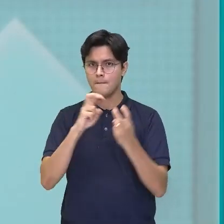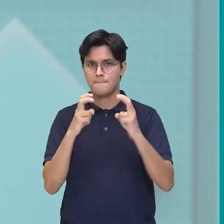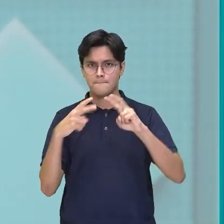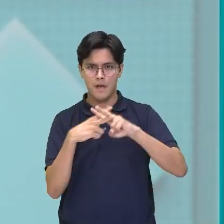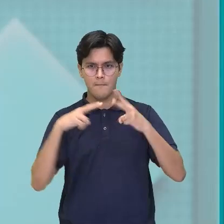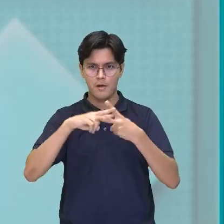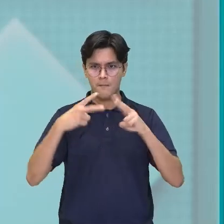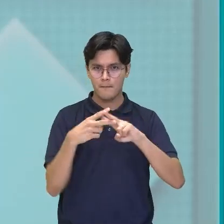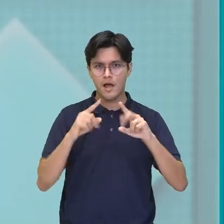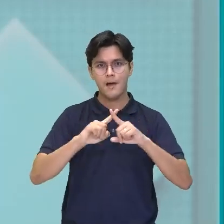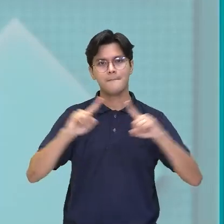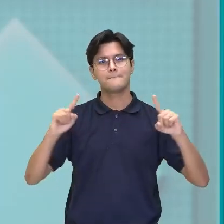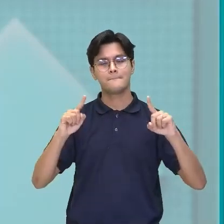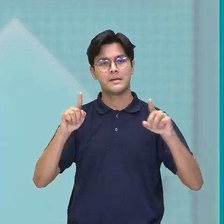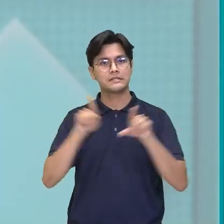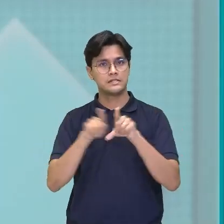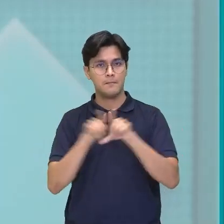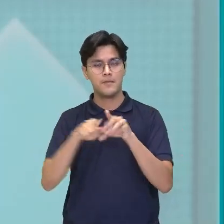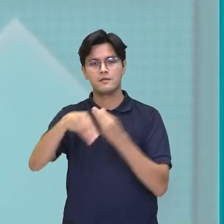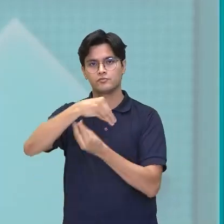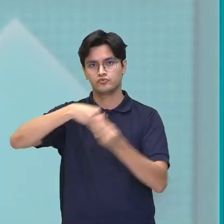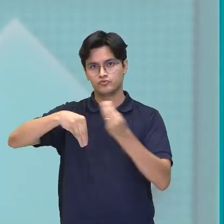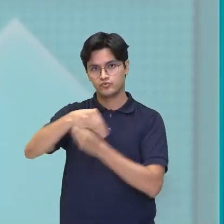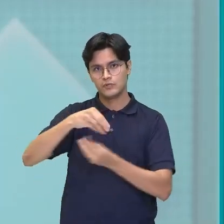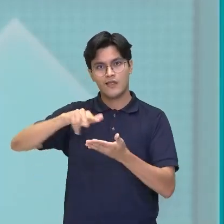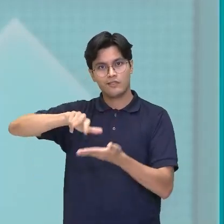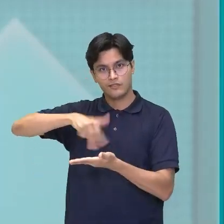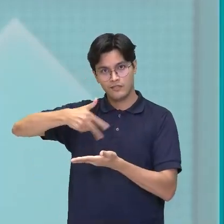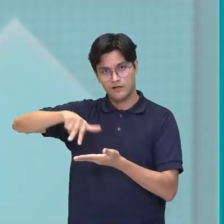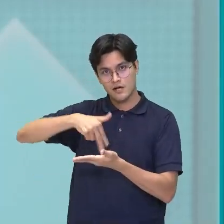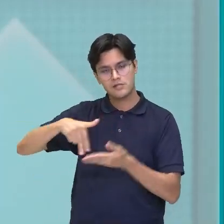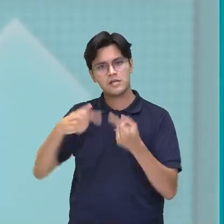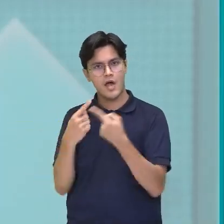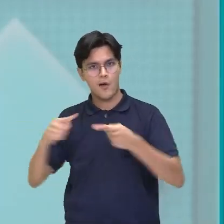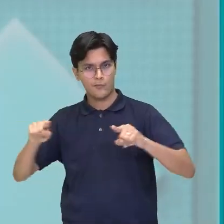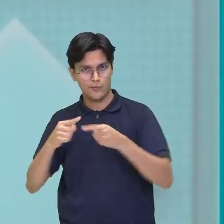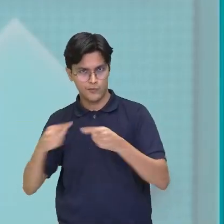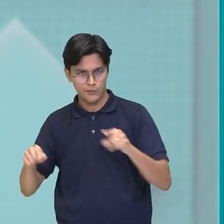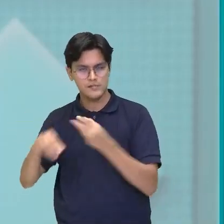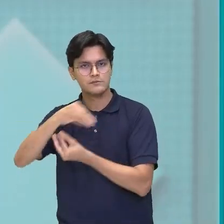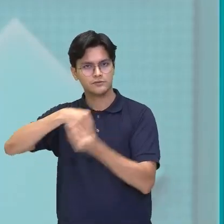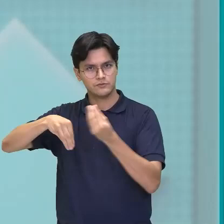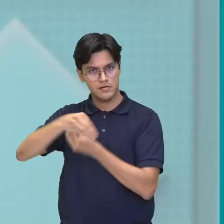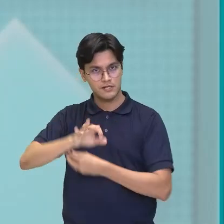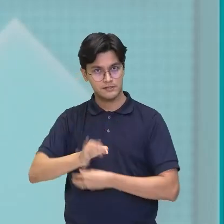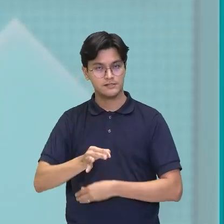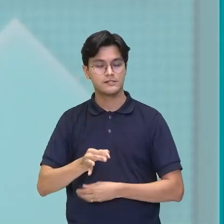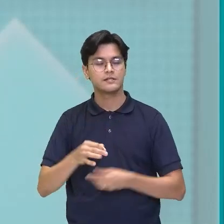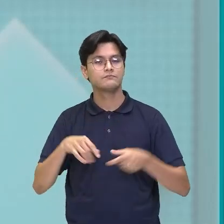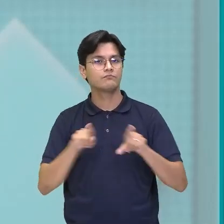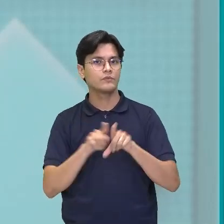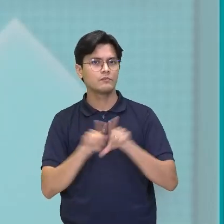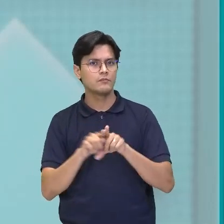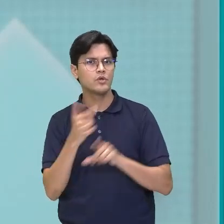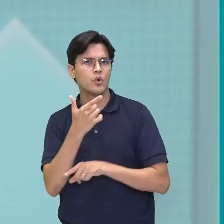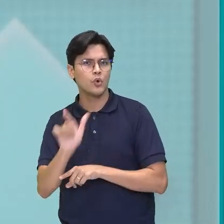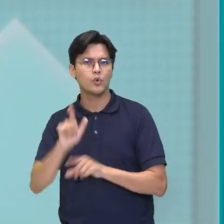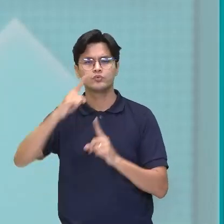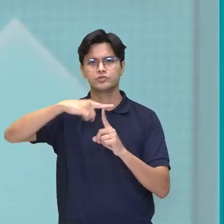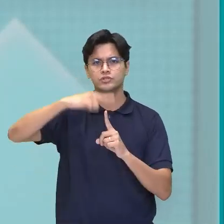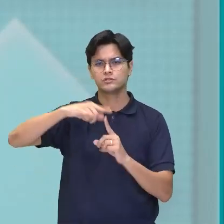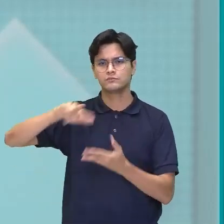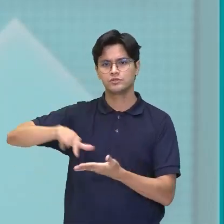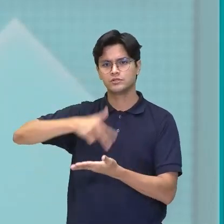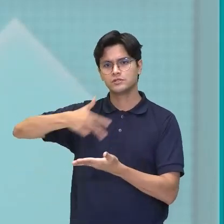a luta, a música e etc. Certo? Então, aí nós podemos falar de um outro tipo de dança